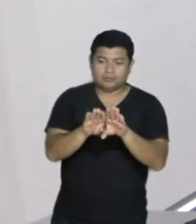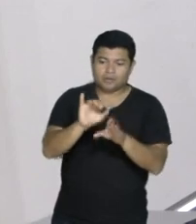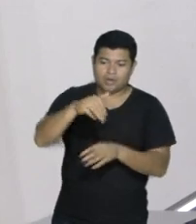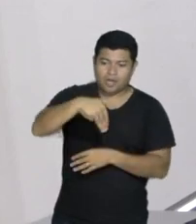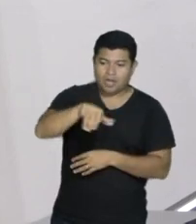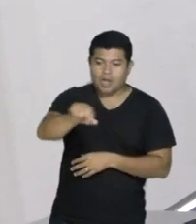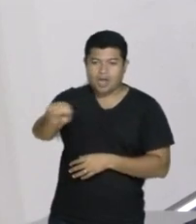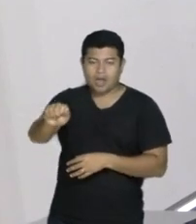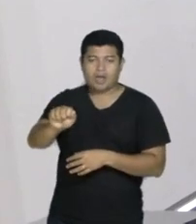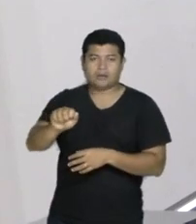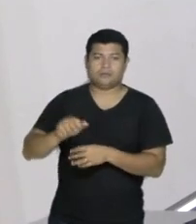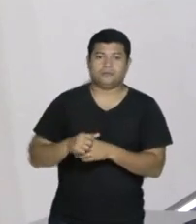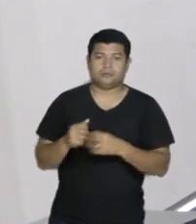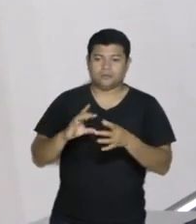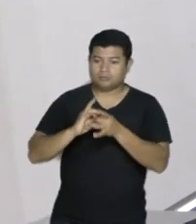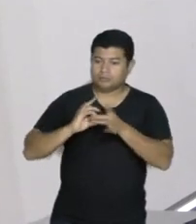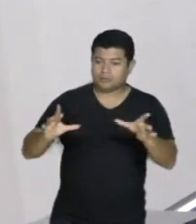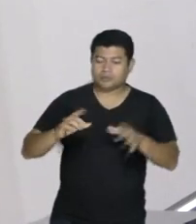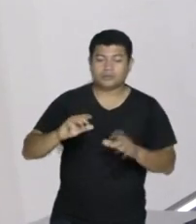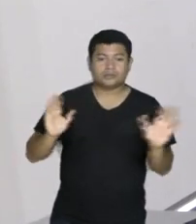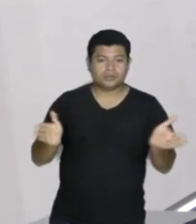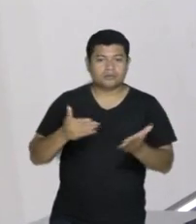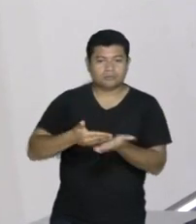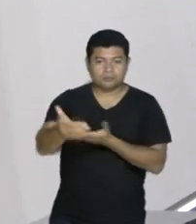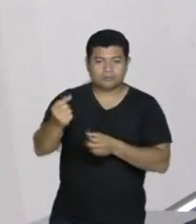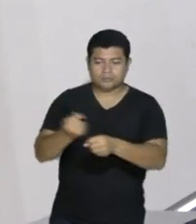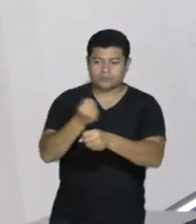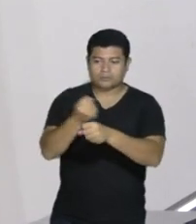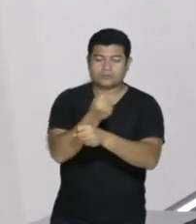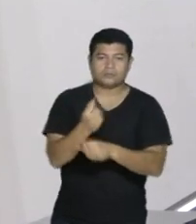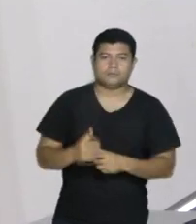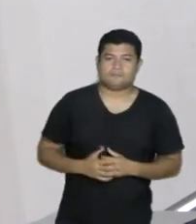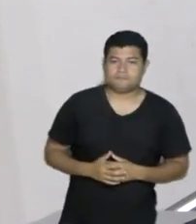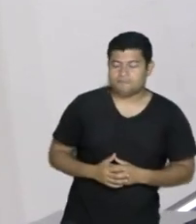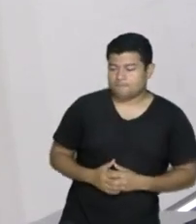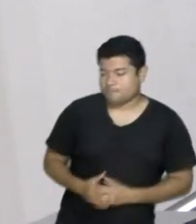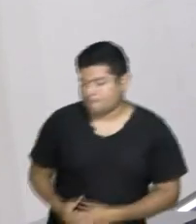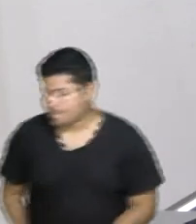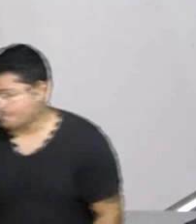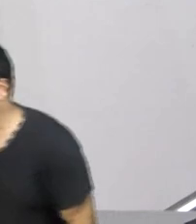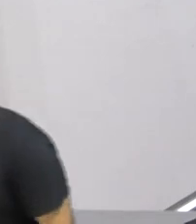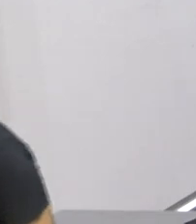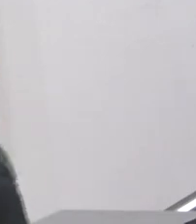gente realizar essa obra Muito obrigado senhor presidente que tinha para hoje muito obrigado a todos os deputados